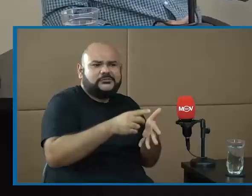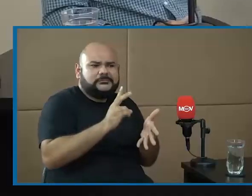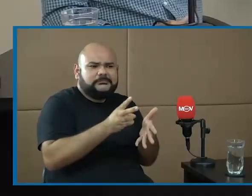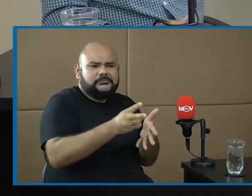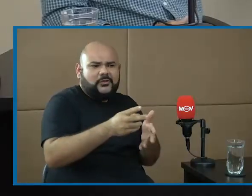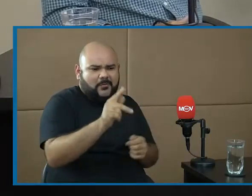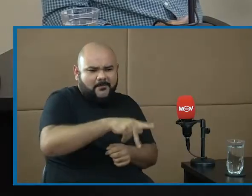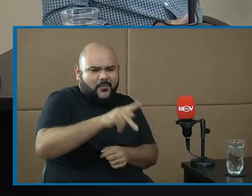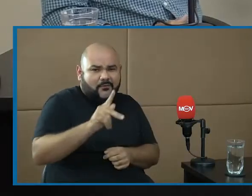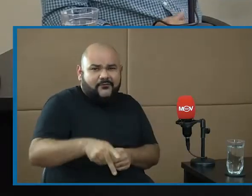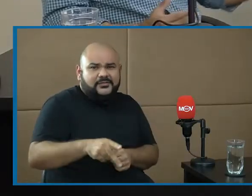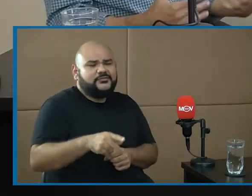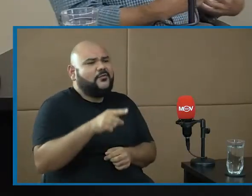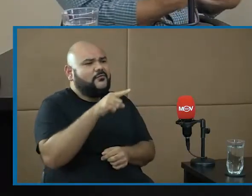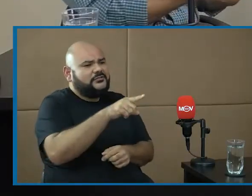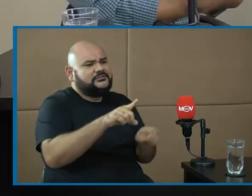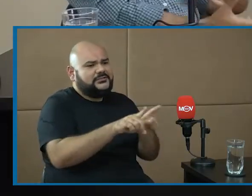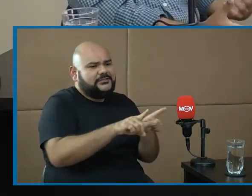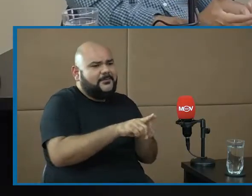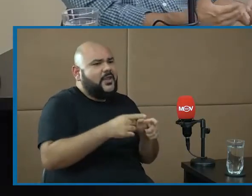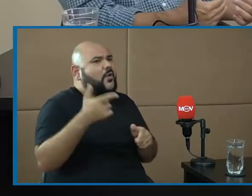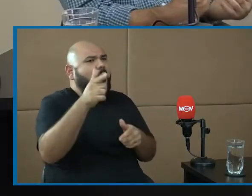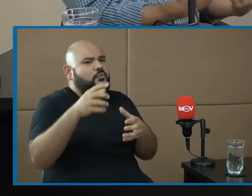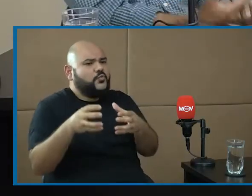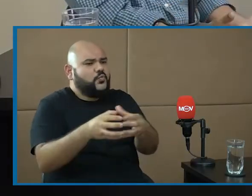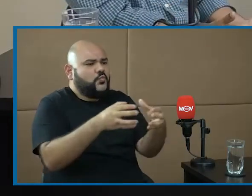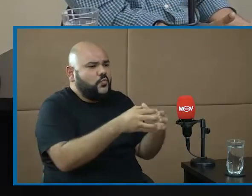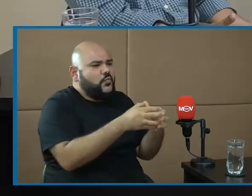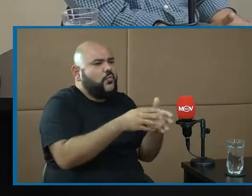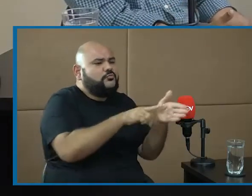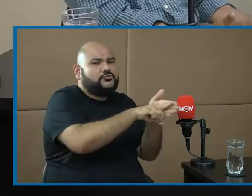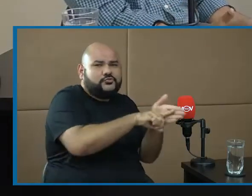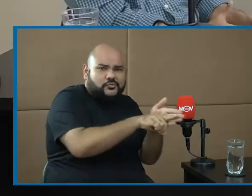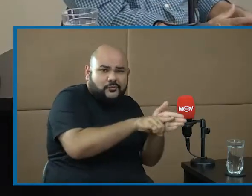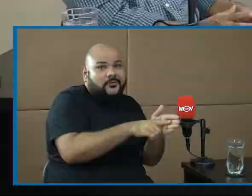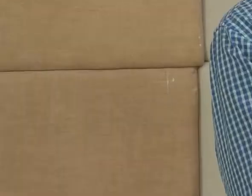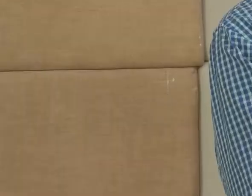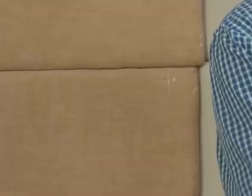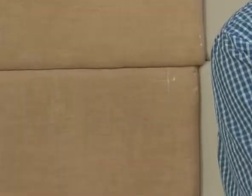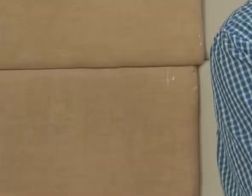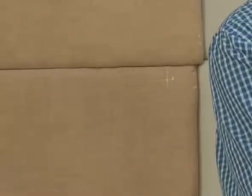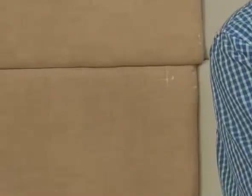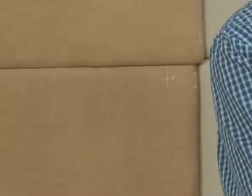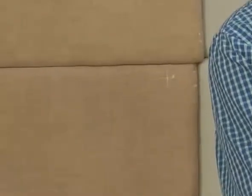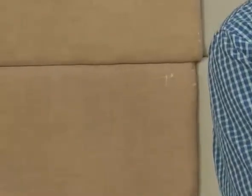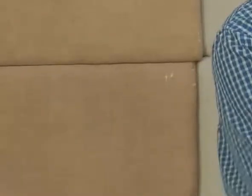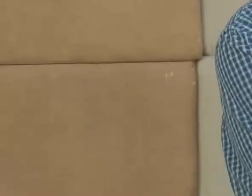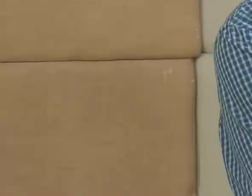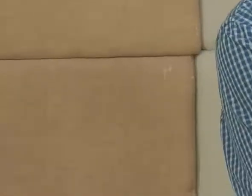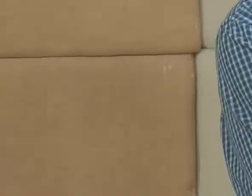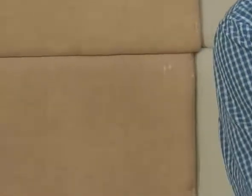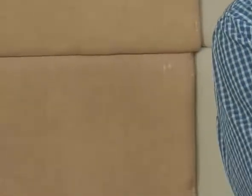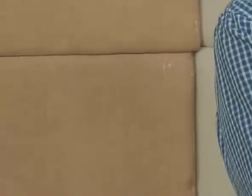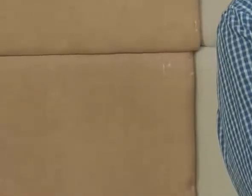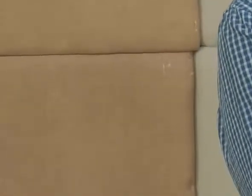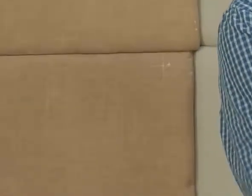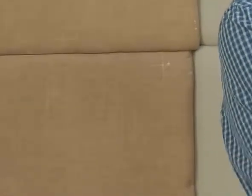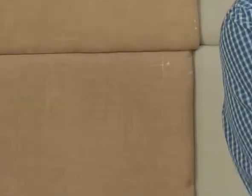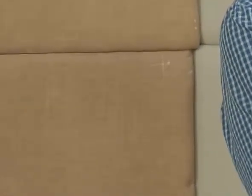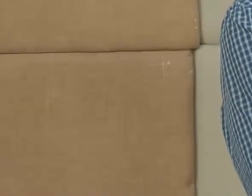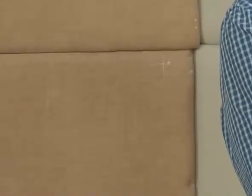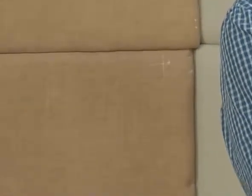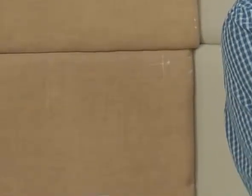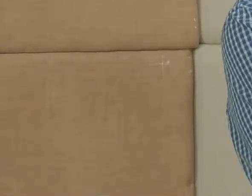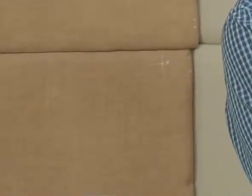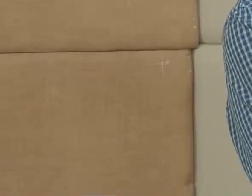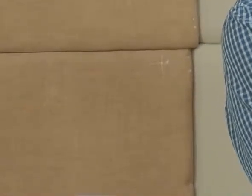professor, você faz parte de outros núcleos de estudo, está fazendo doutorado também nessa linha, né? O que leva uma pessoa a dedicar